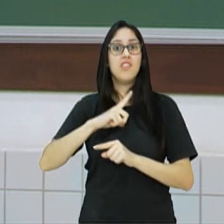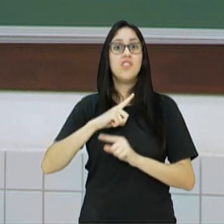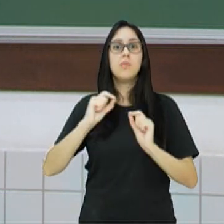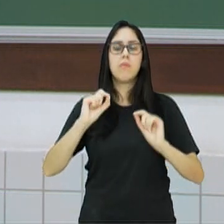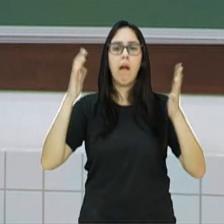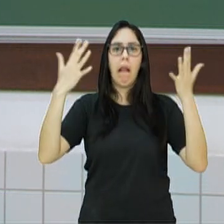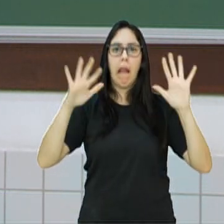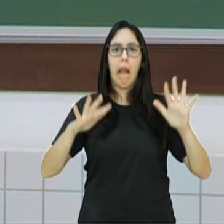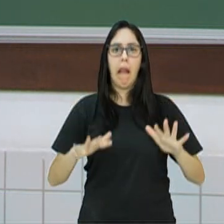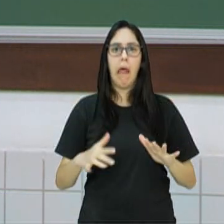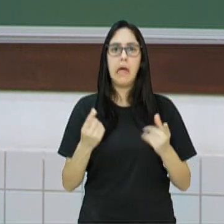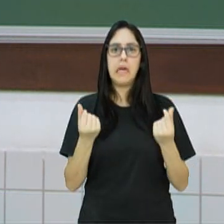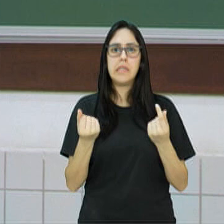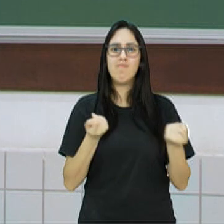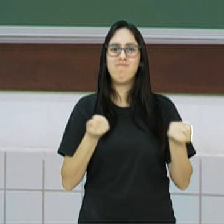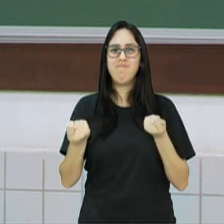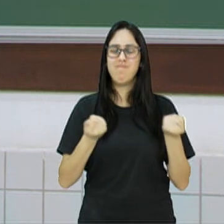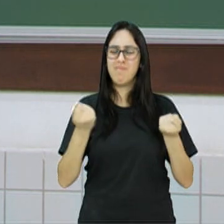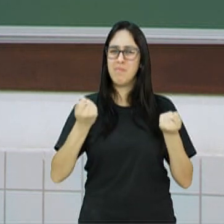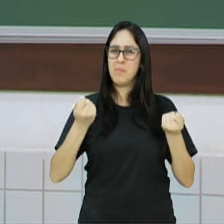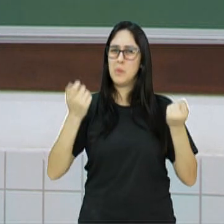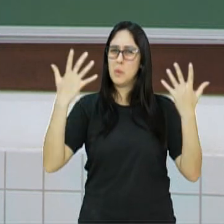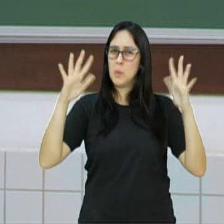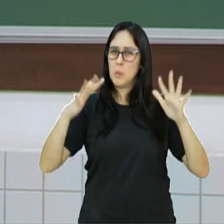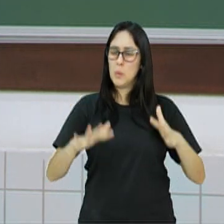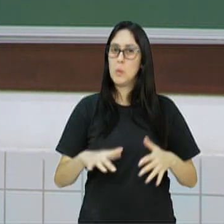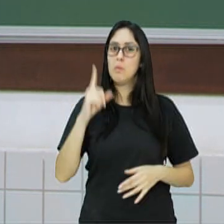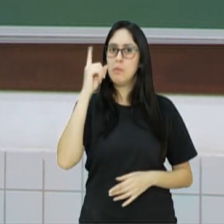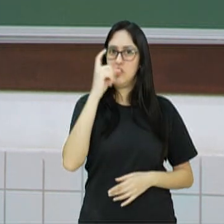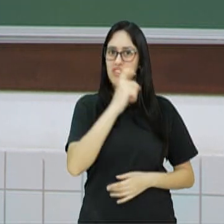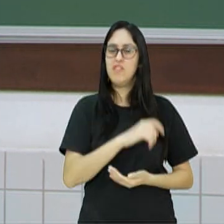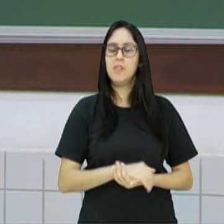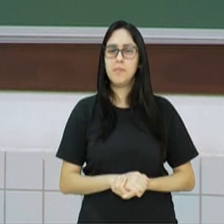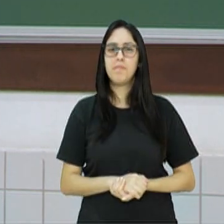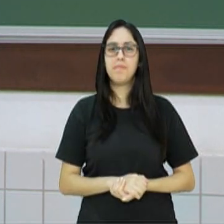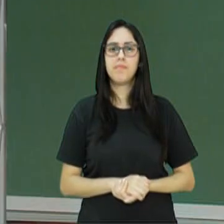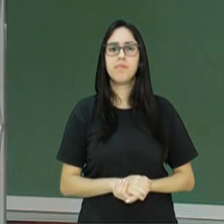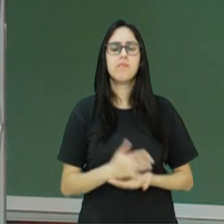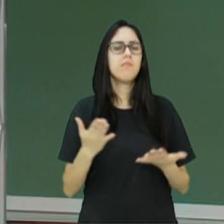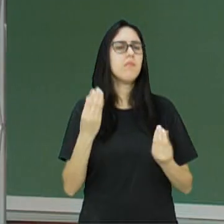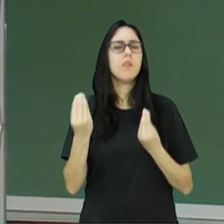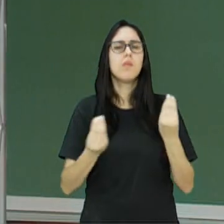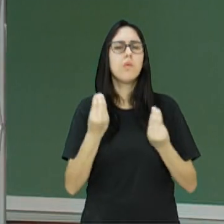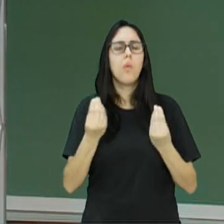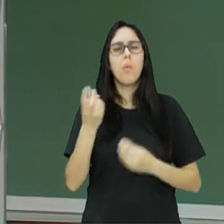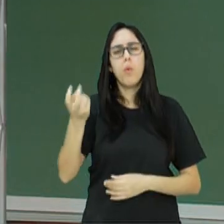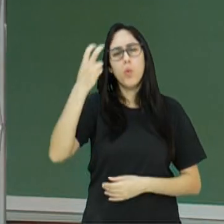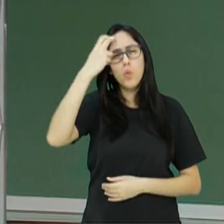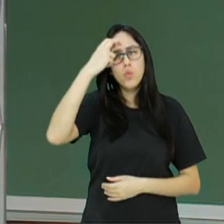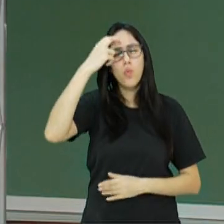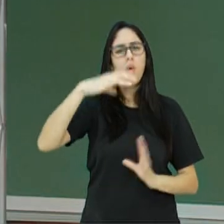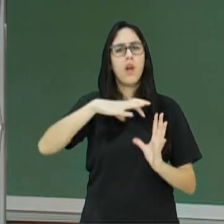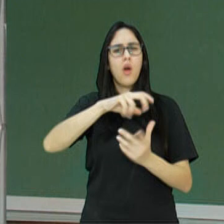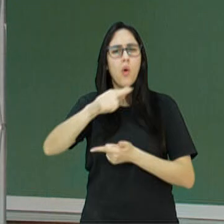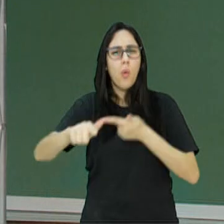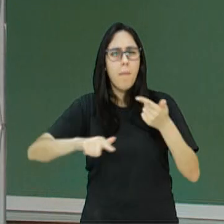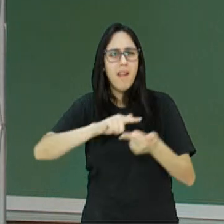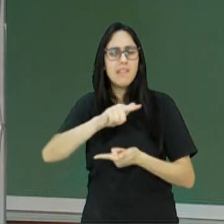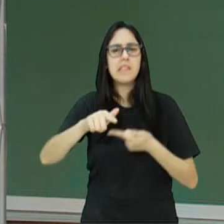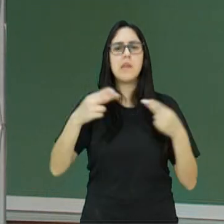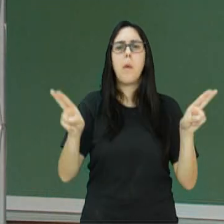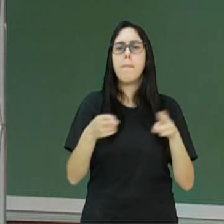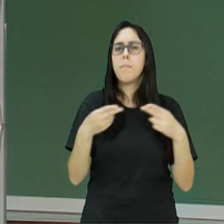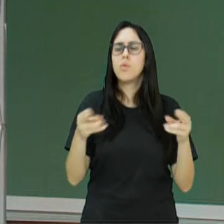declínio econômico e de declínio político que a gente vai entender. Sobre a cultura, globalização e música, né? Então, essa década